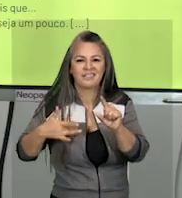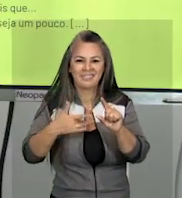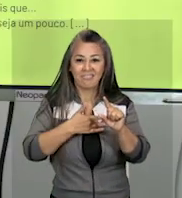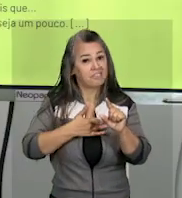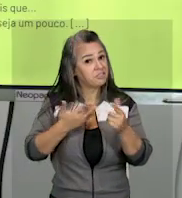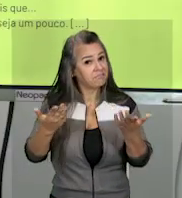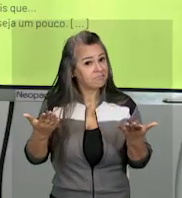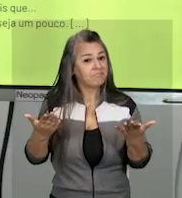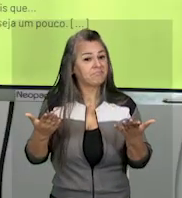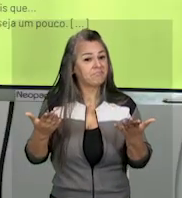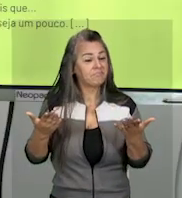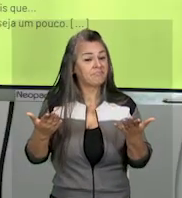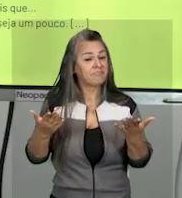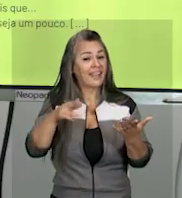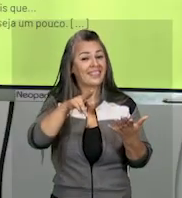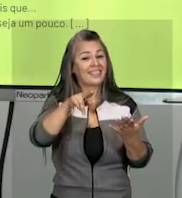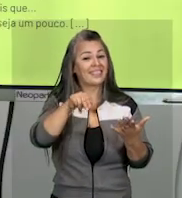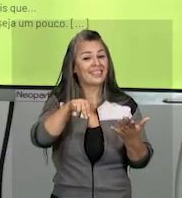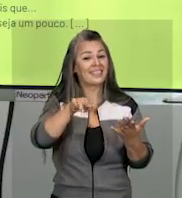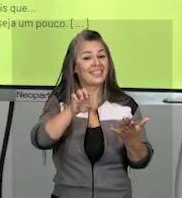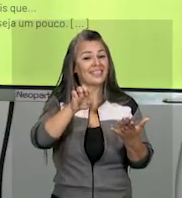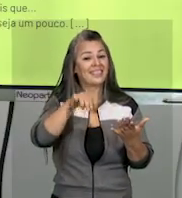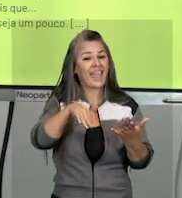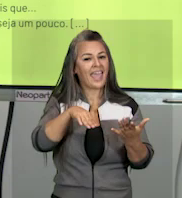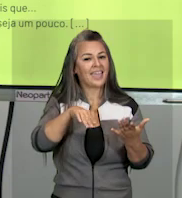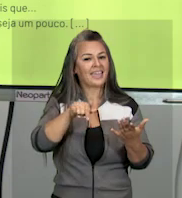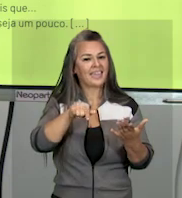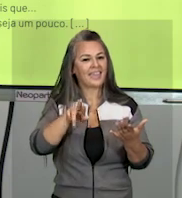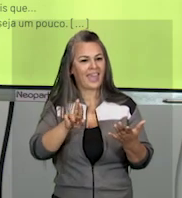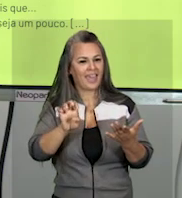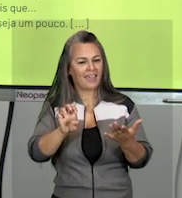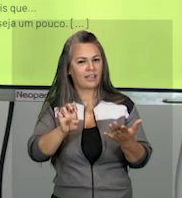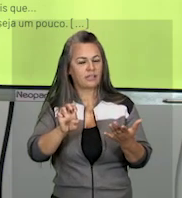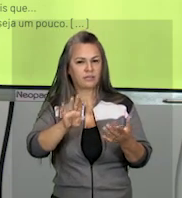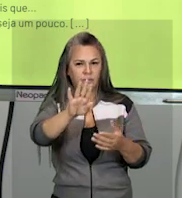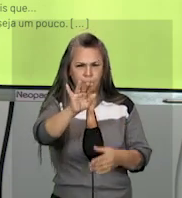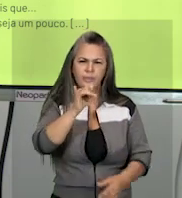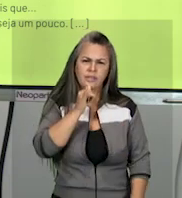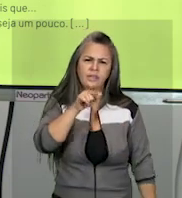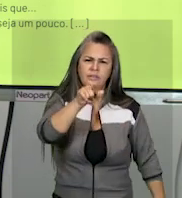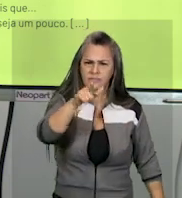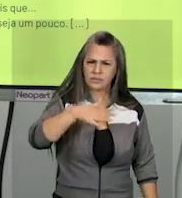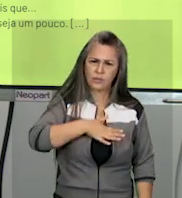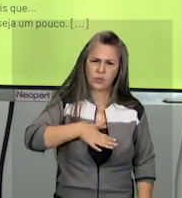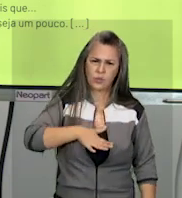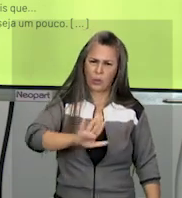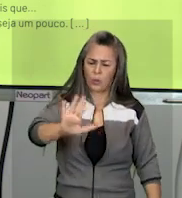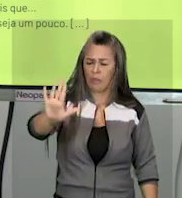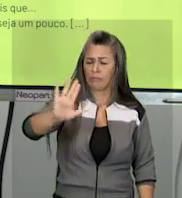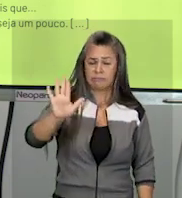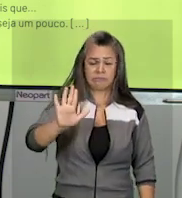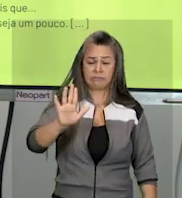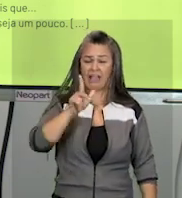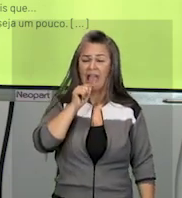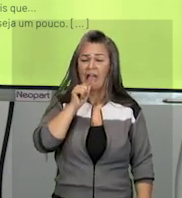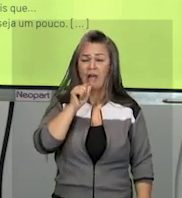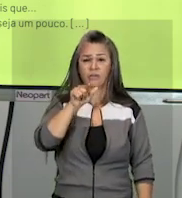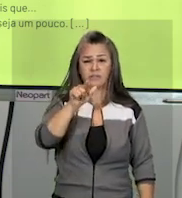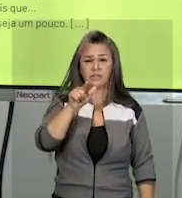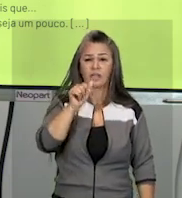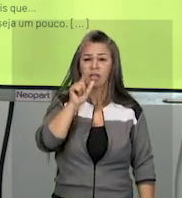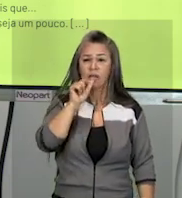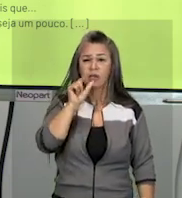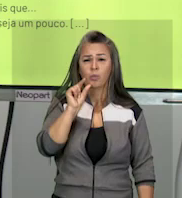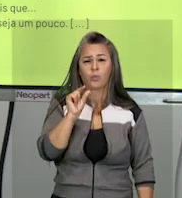vendo? Embora você não, eu estou explicando, embora você não goste, eu sei que você não gosta de água, você bebe pouca água,